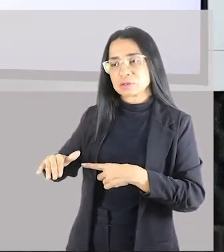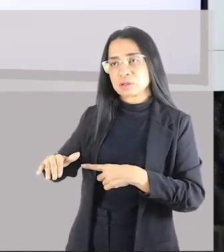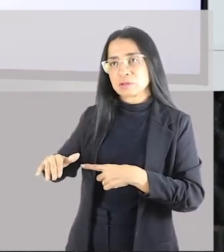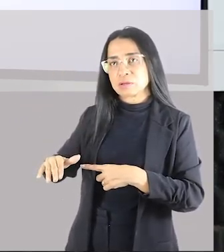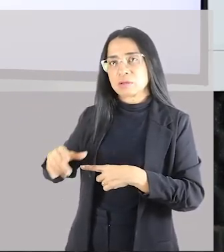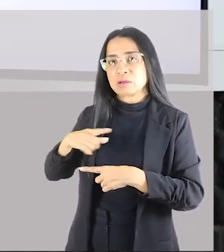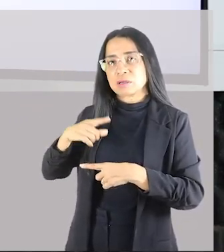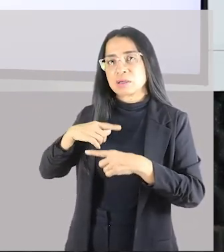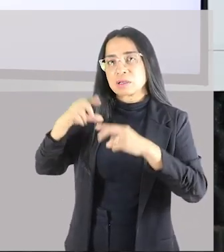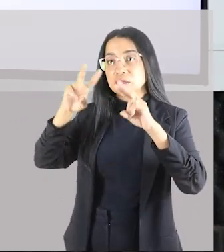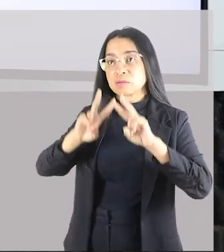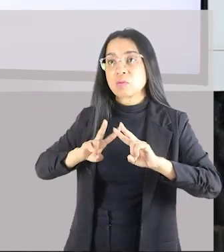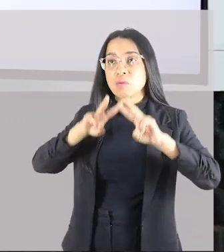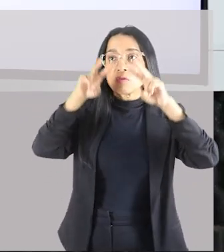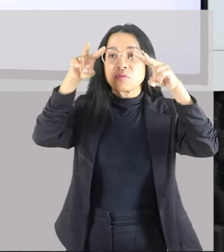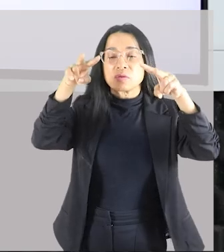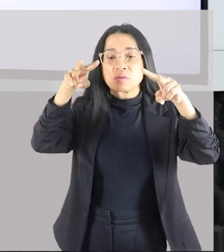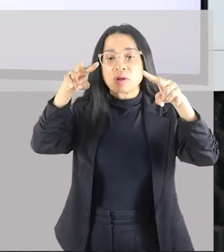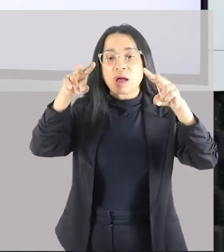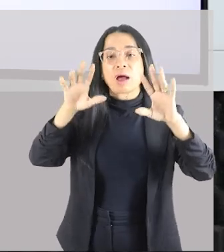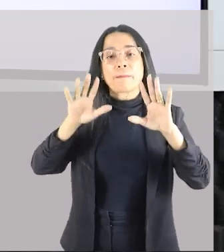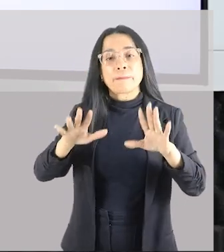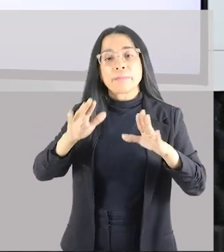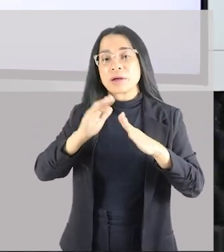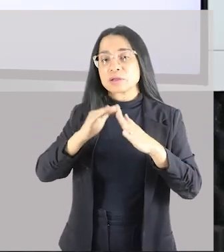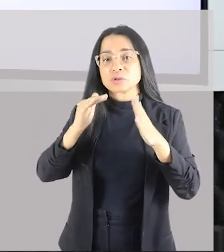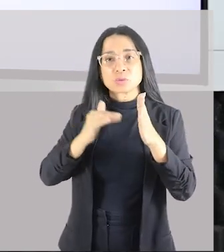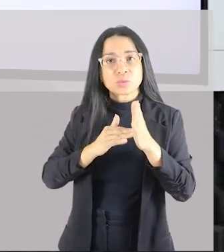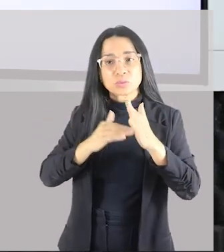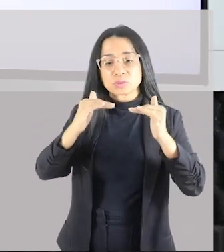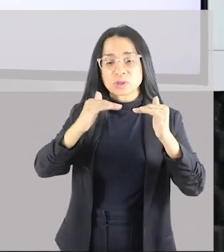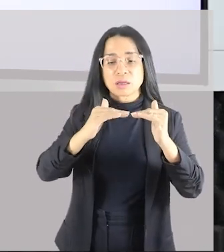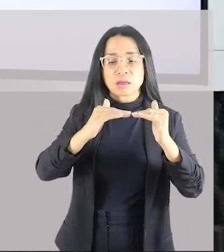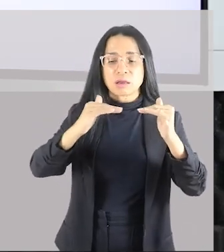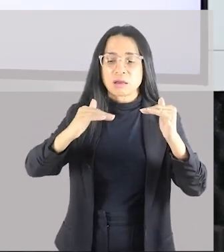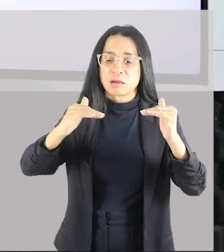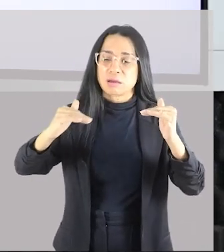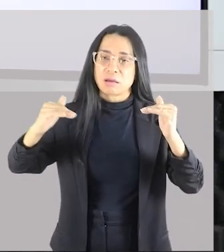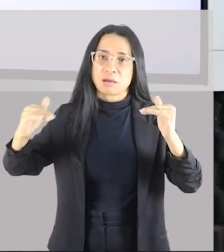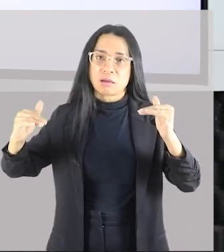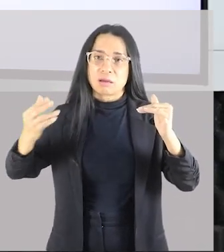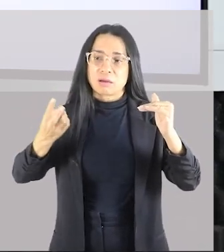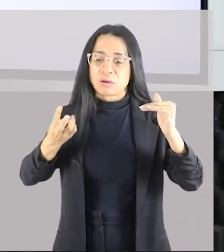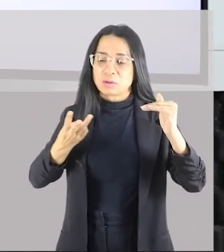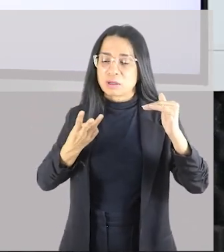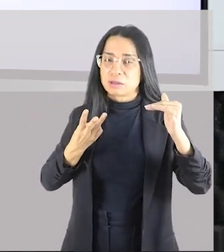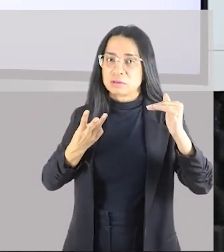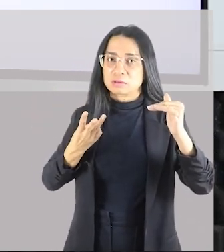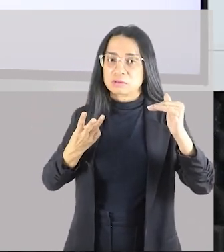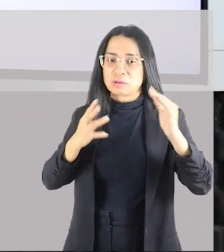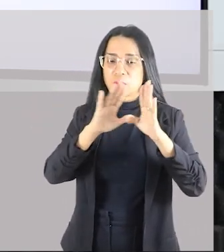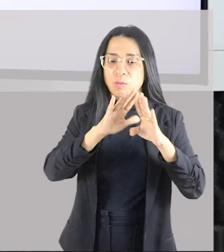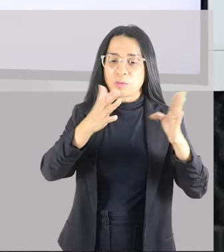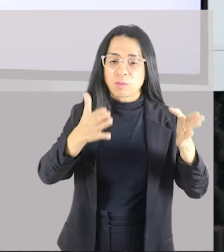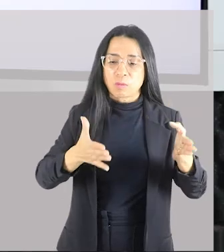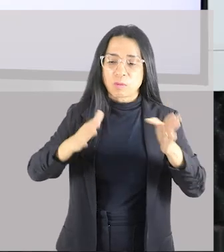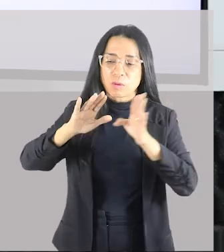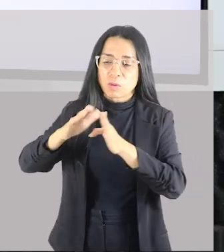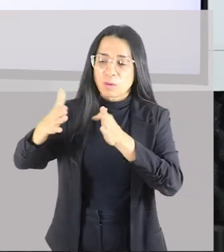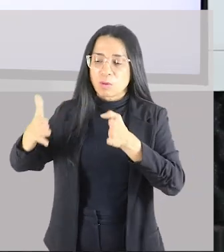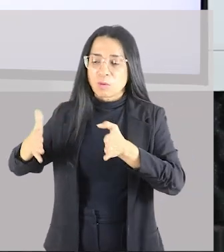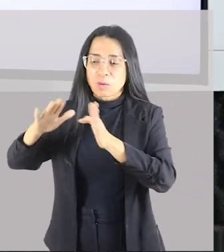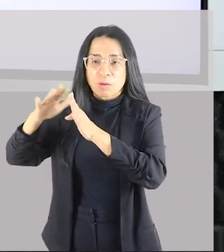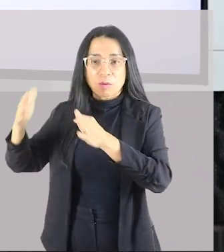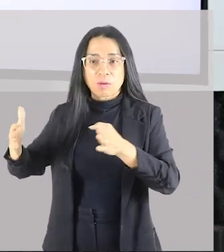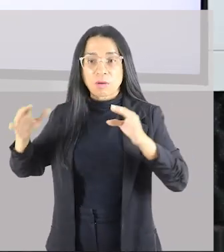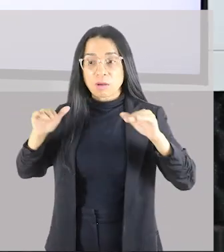né, dessa cerca. Mas todos recebem o mesmo volume, o mesmo tamanho, né, de uma caixa para visualizar. É